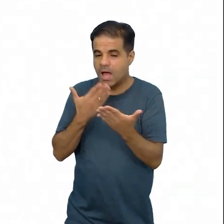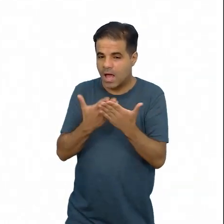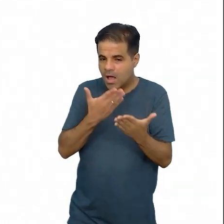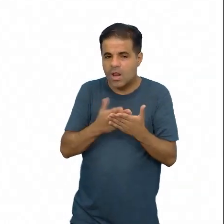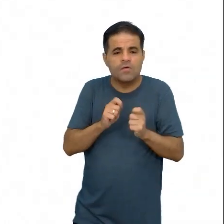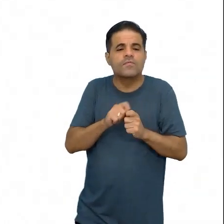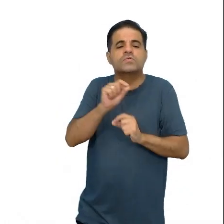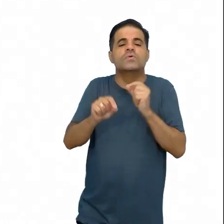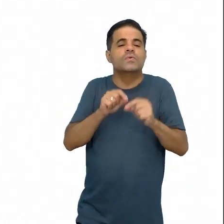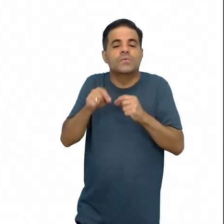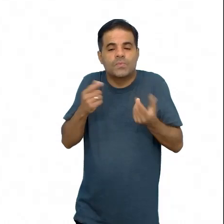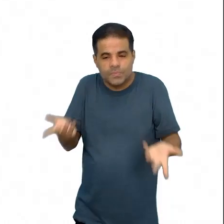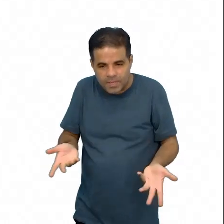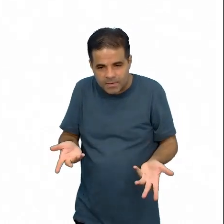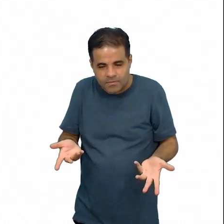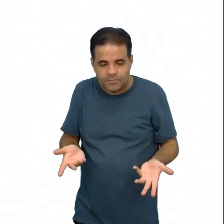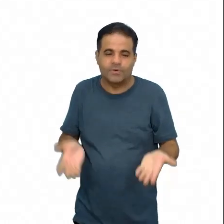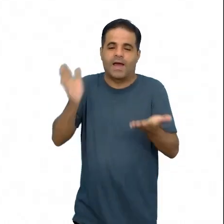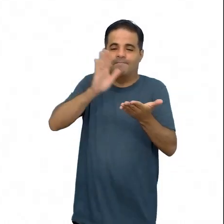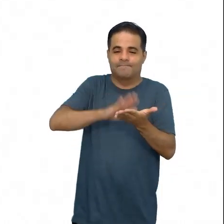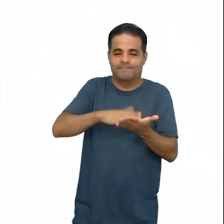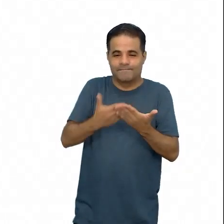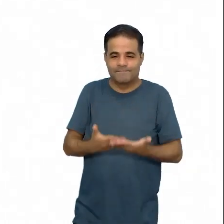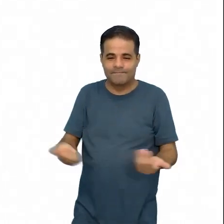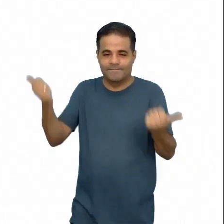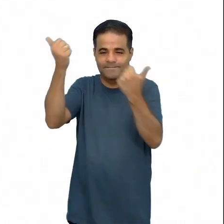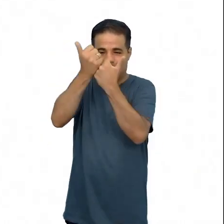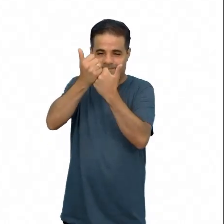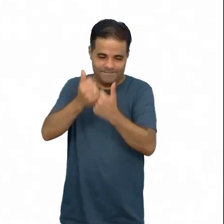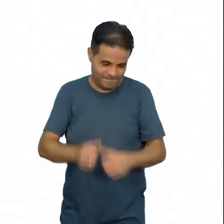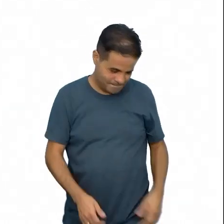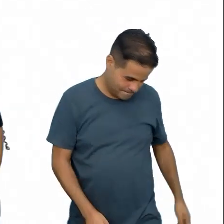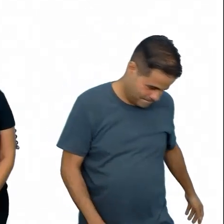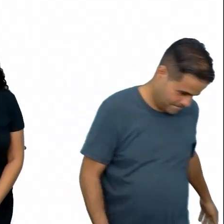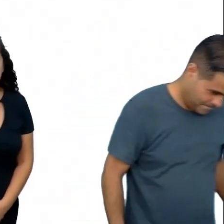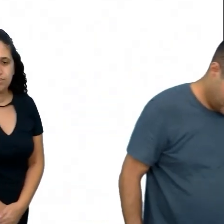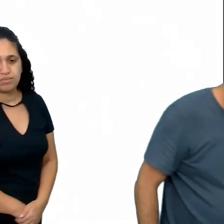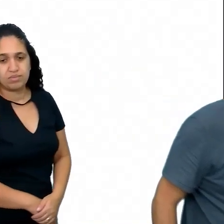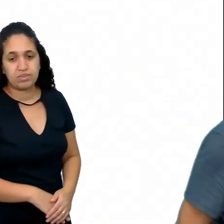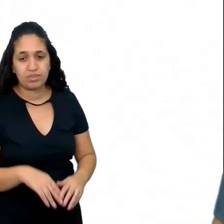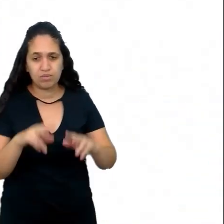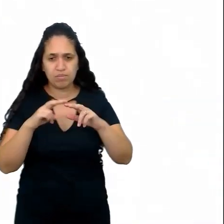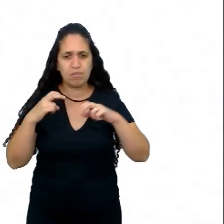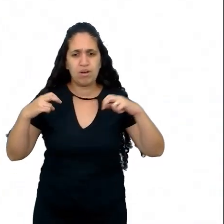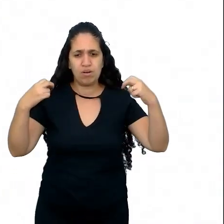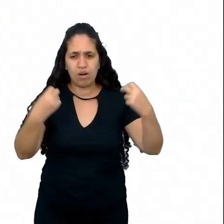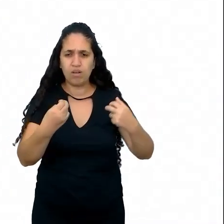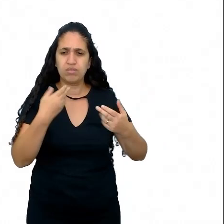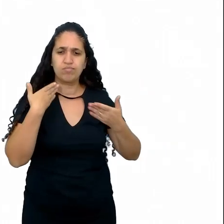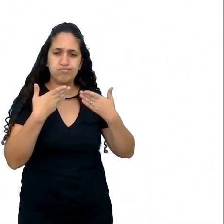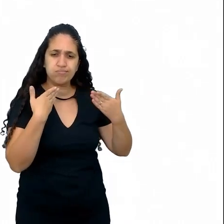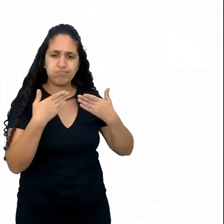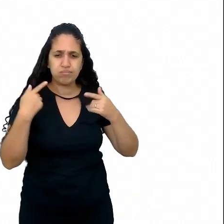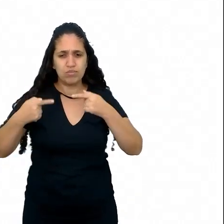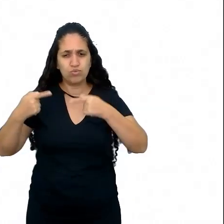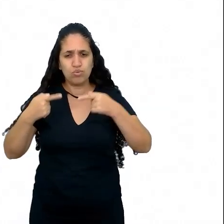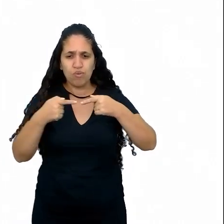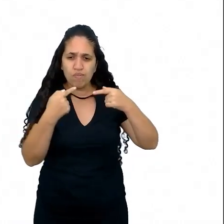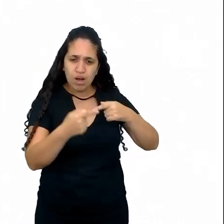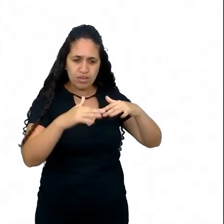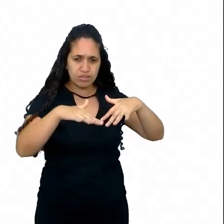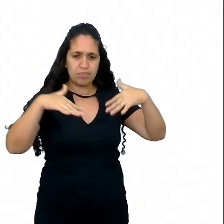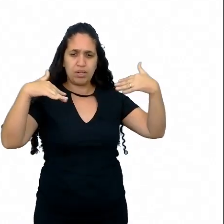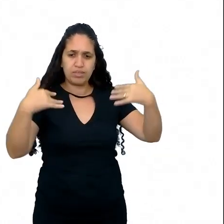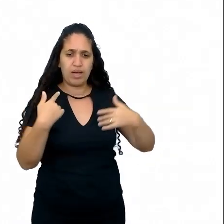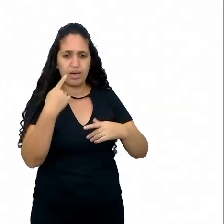eu faço durante a nossa aula? O que eu tenho que fazer? Organizar uma roda de conversa ou uma plenária, na qual seja possível observar as dúvidas